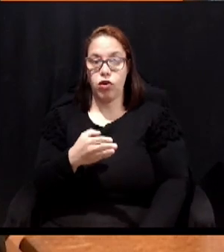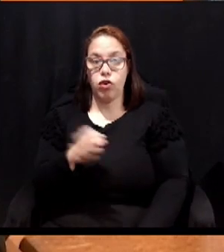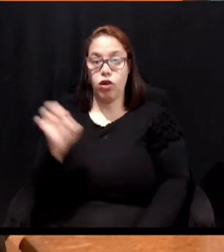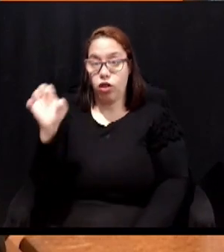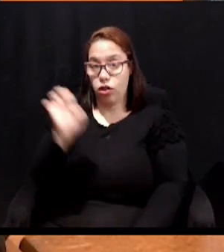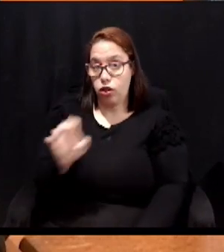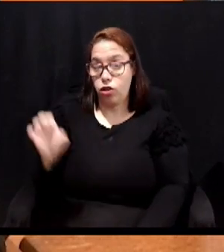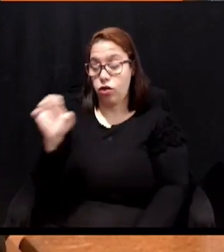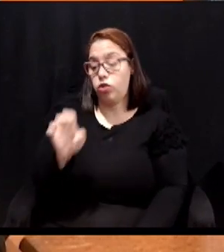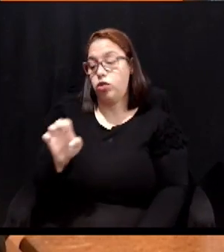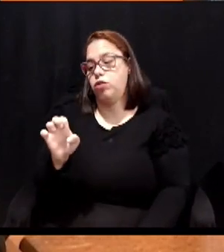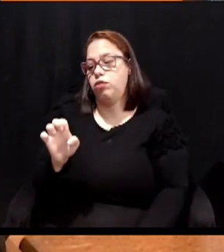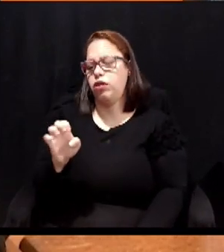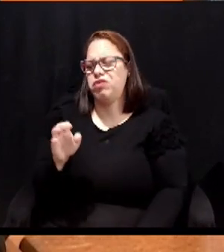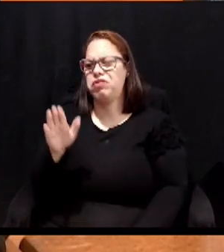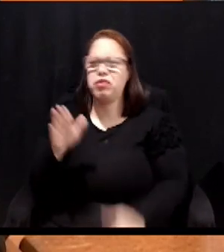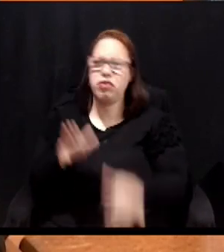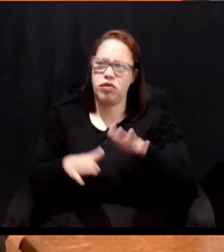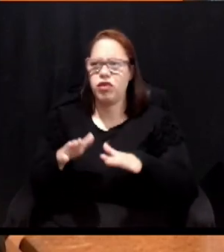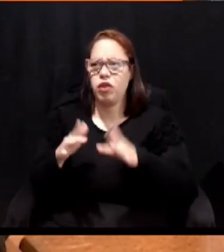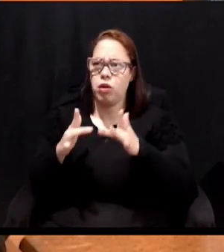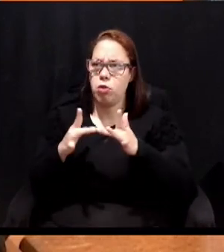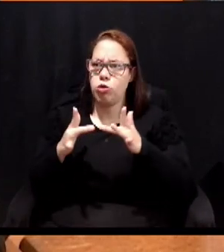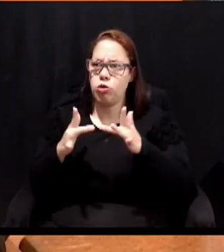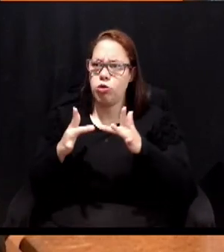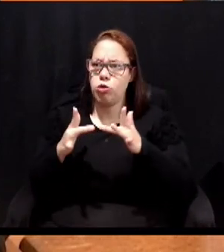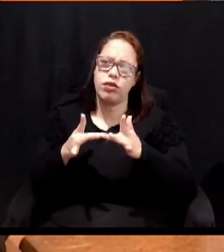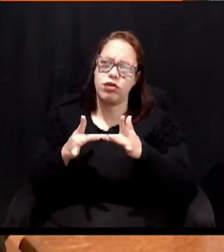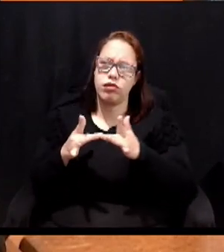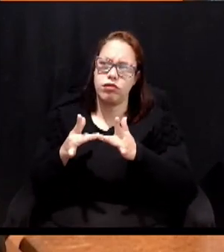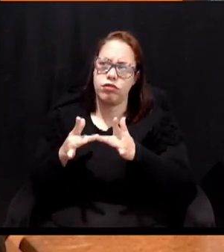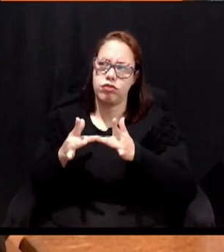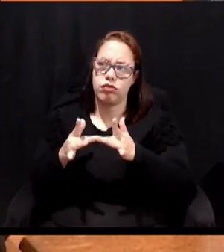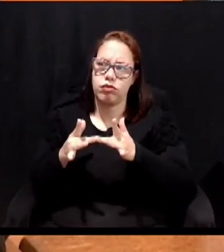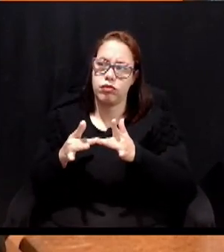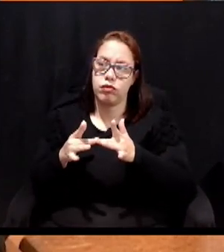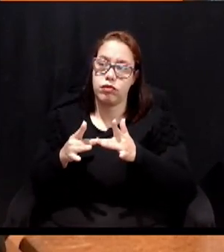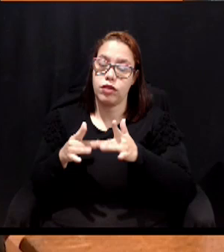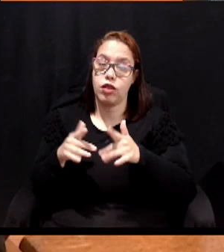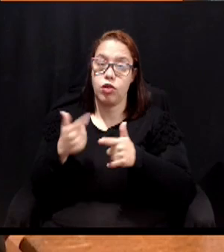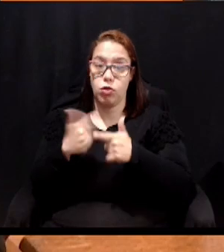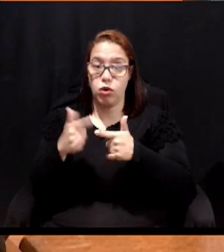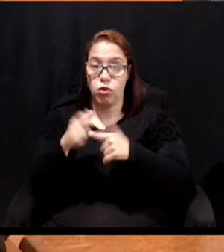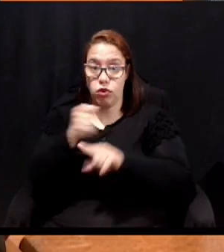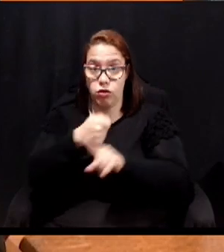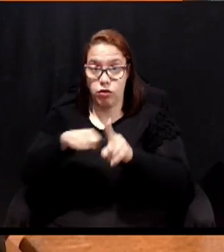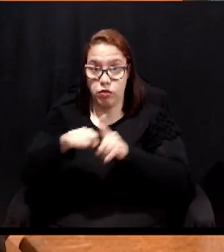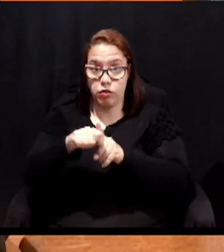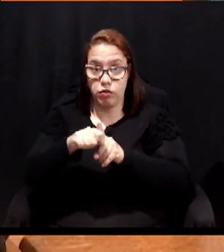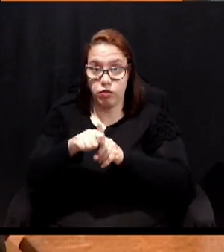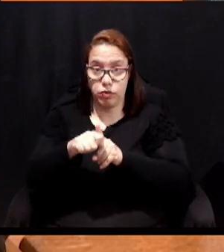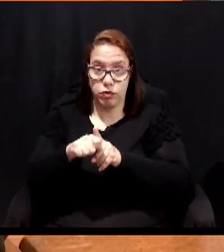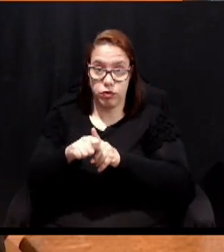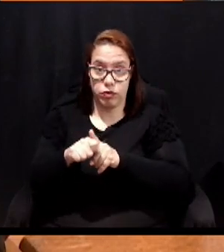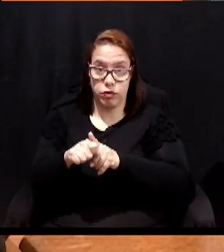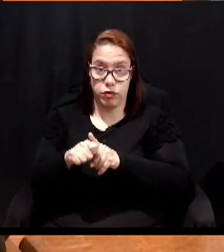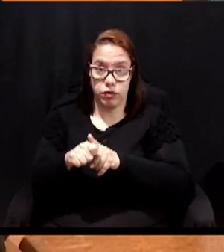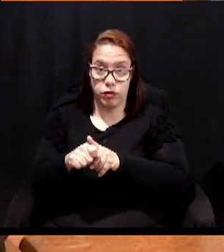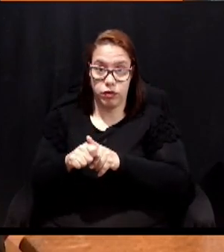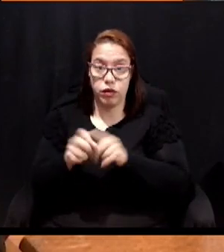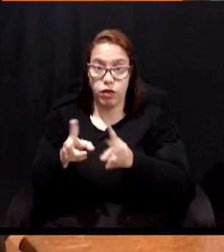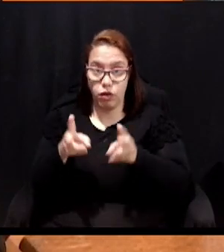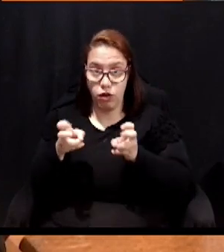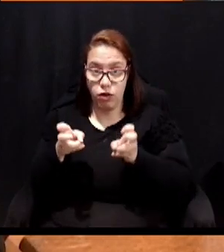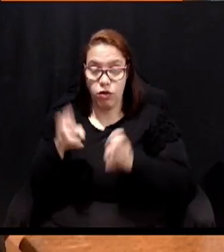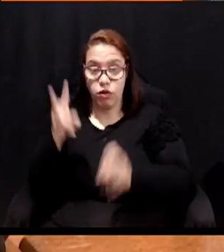mais convívio com esse tipo de problema social. Então, a gente reconhece, eu me lembro aí